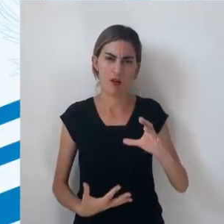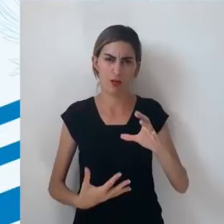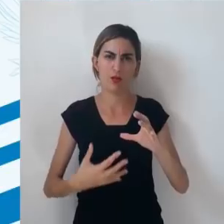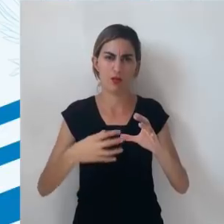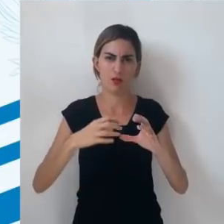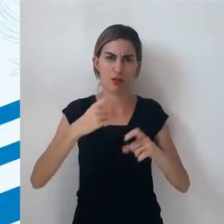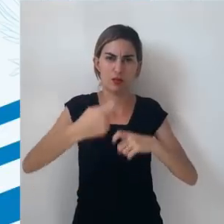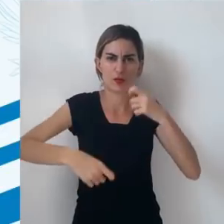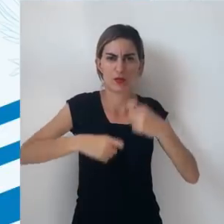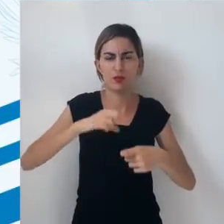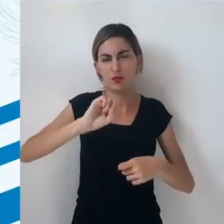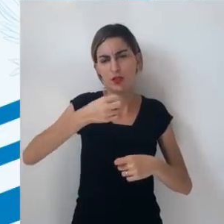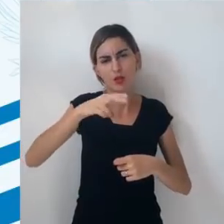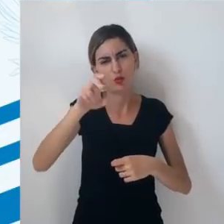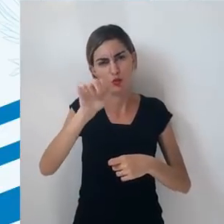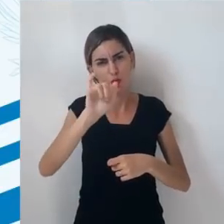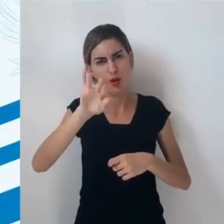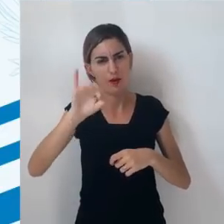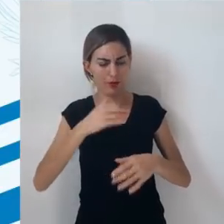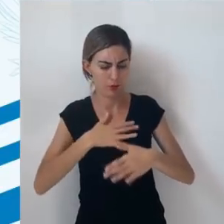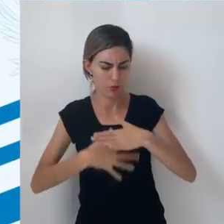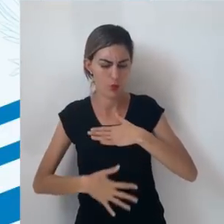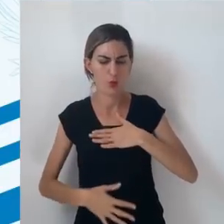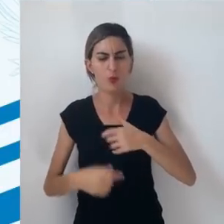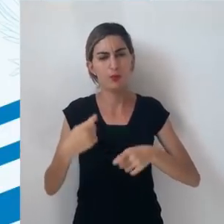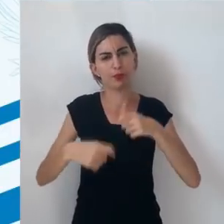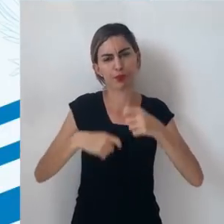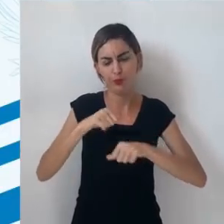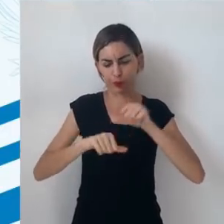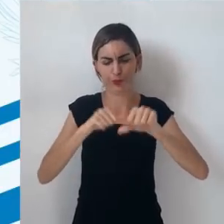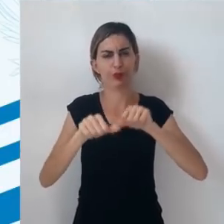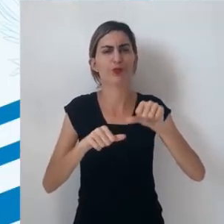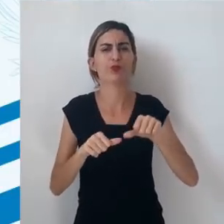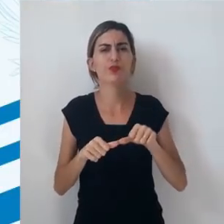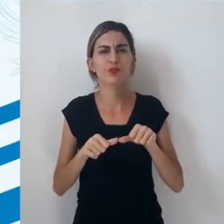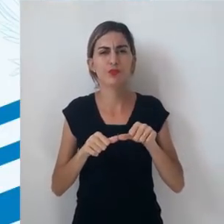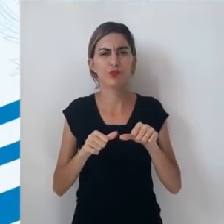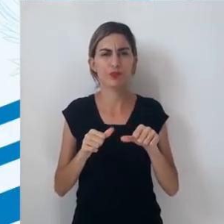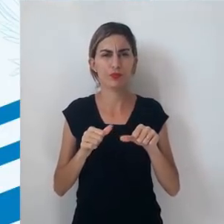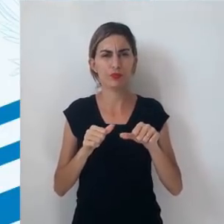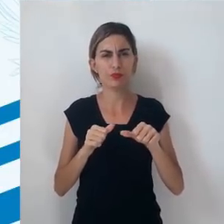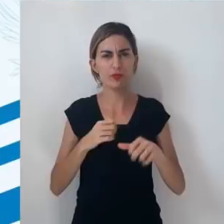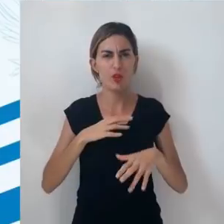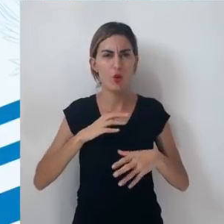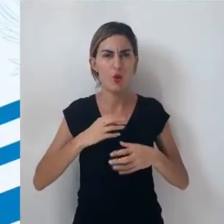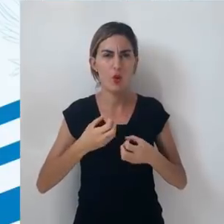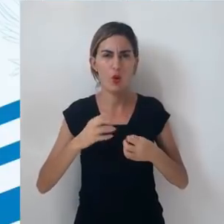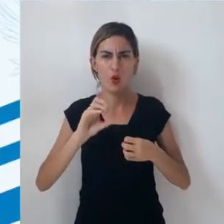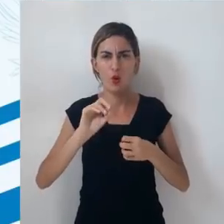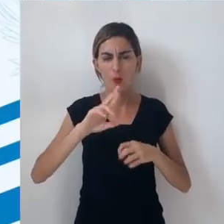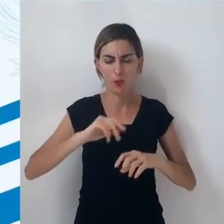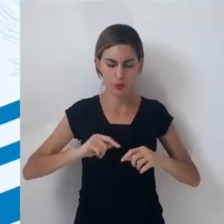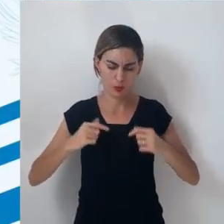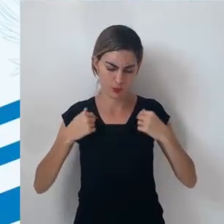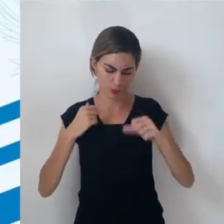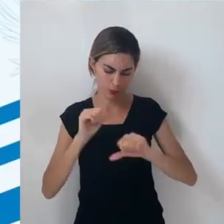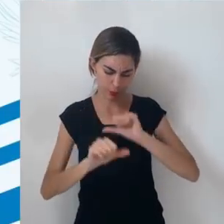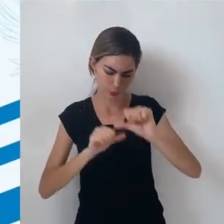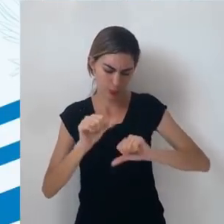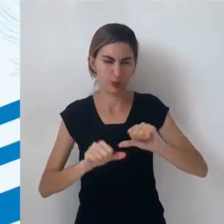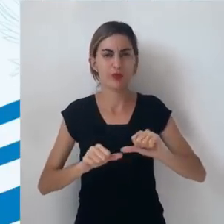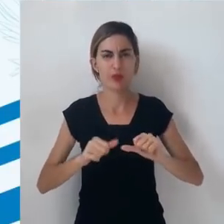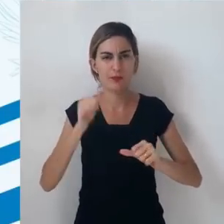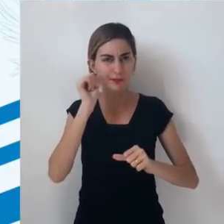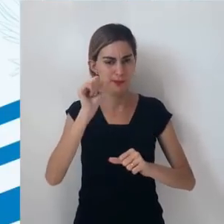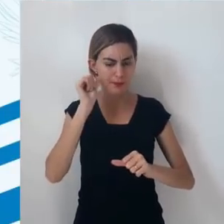caracteres sexuais secundários. O que é que vai acontecer? Uma alta taxa hormonal. As